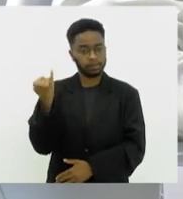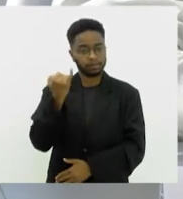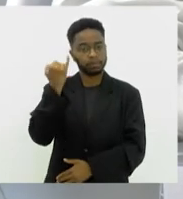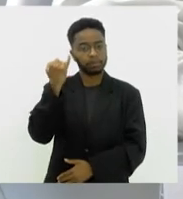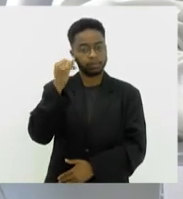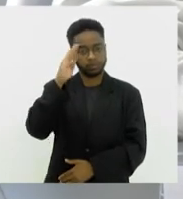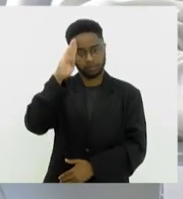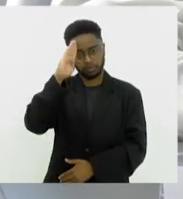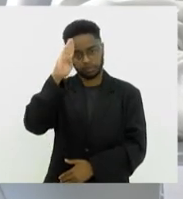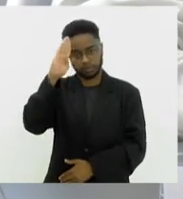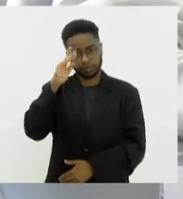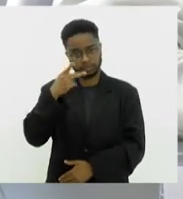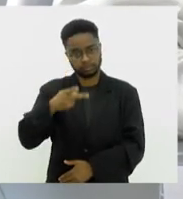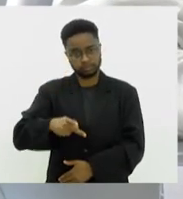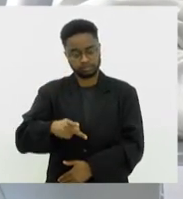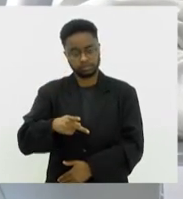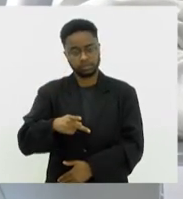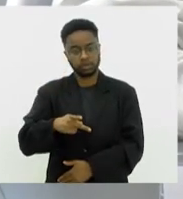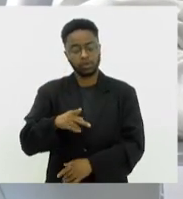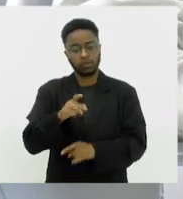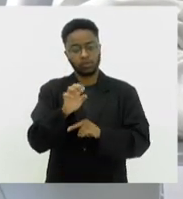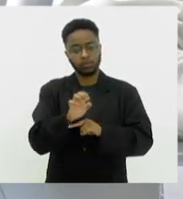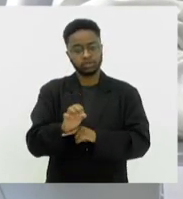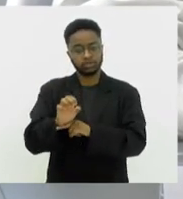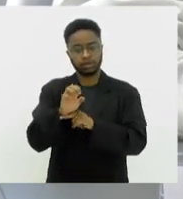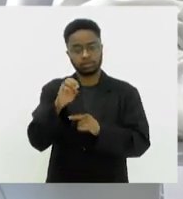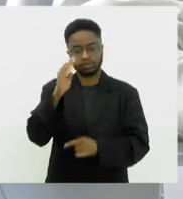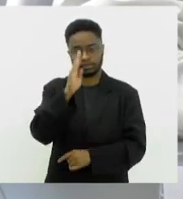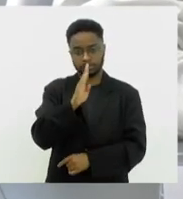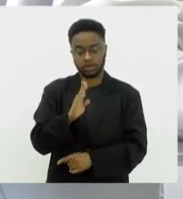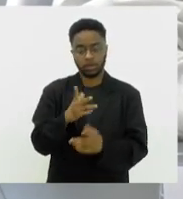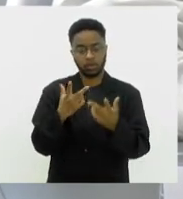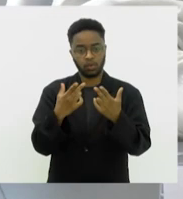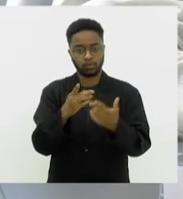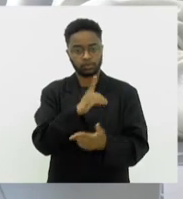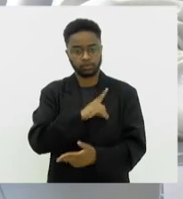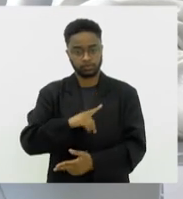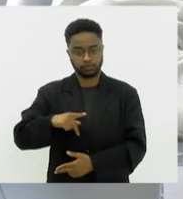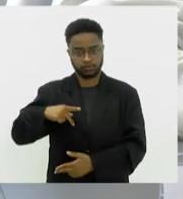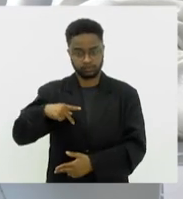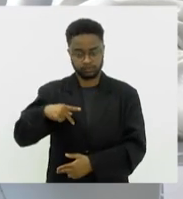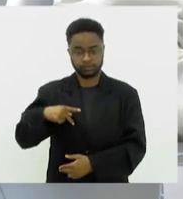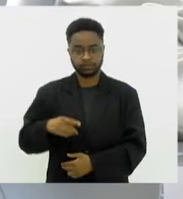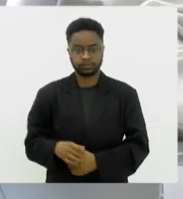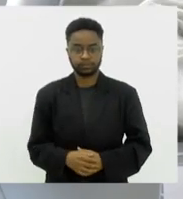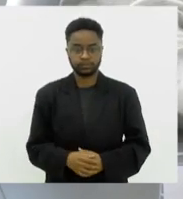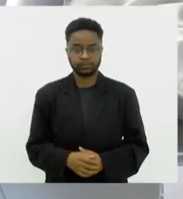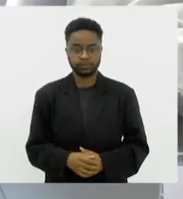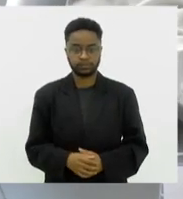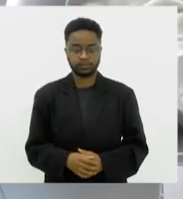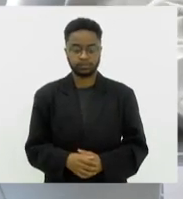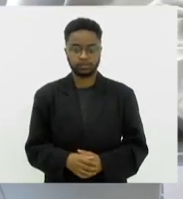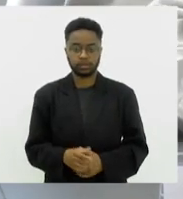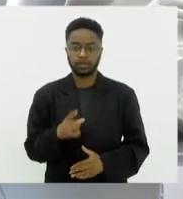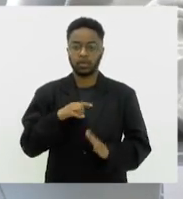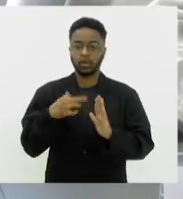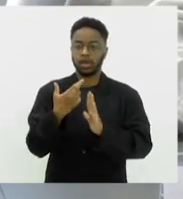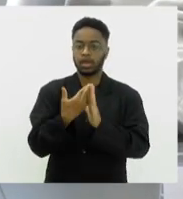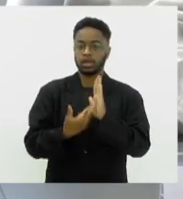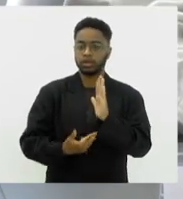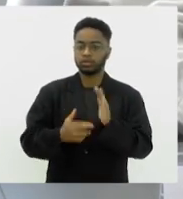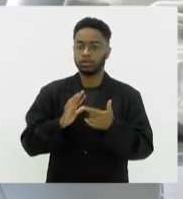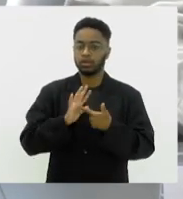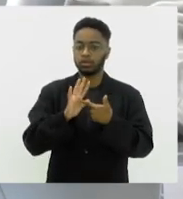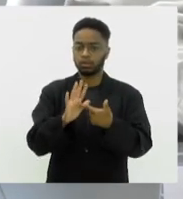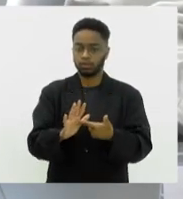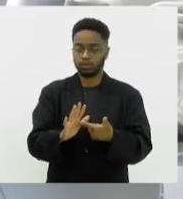fundamental no estado democrático brasileiro como a Defensoria Pública seja no relatório apresentado pelos